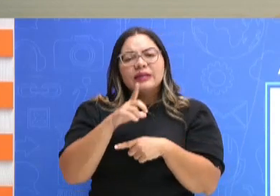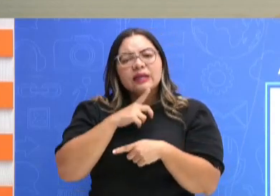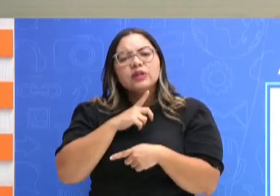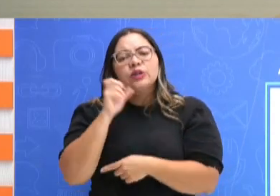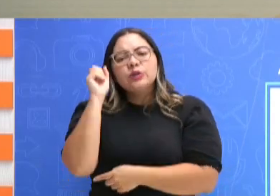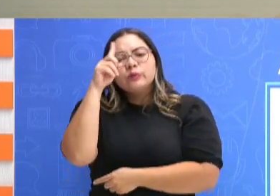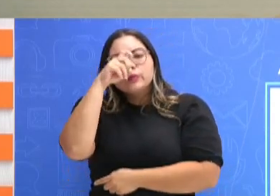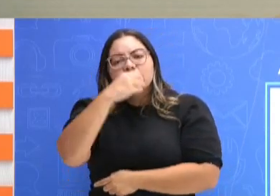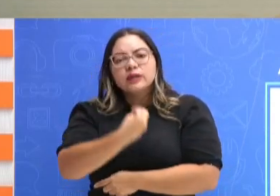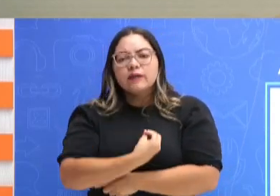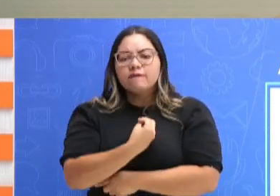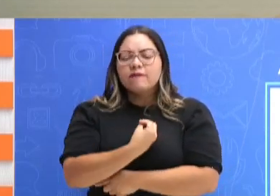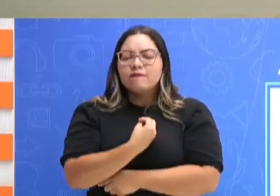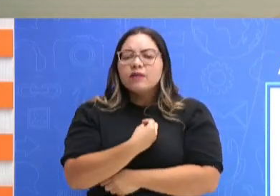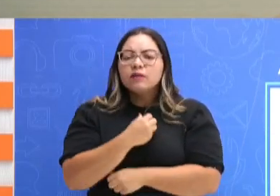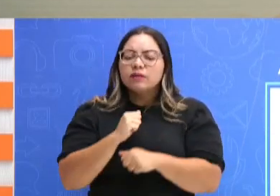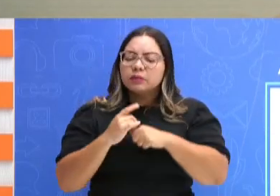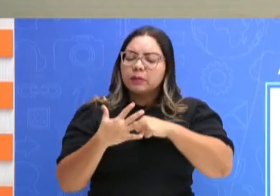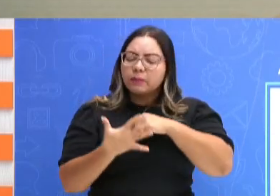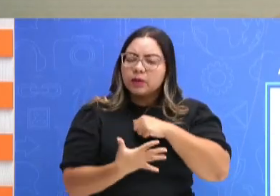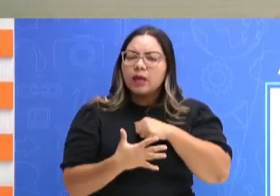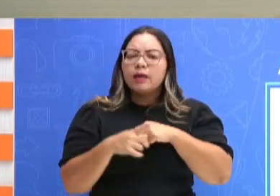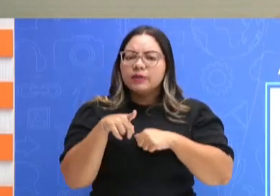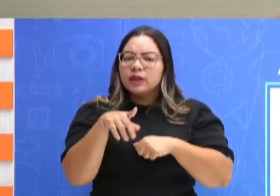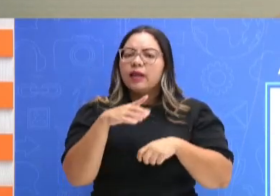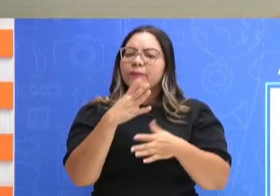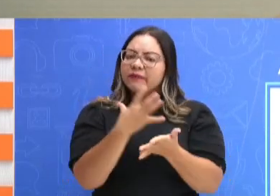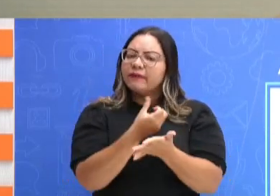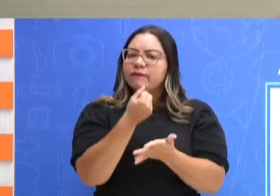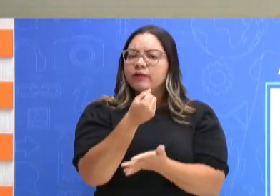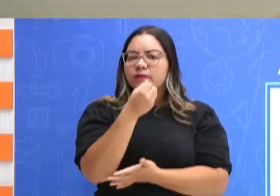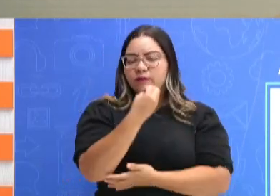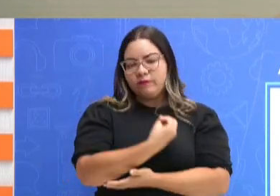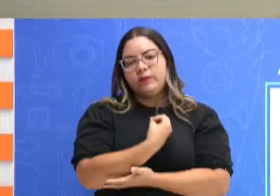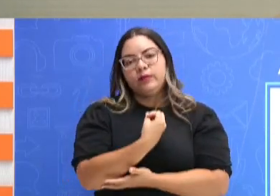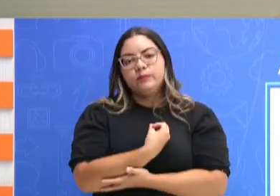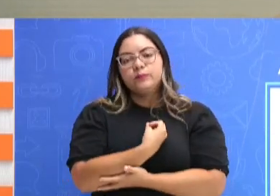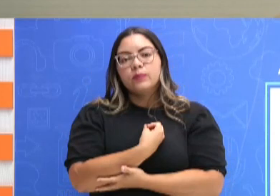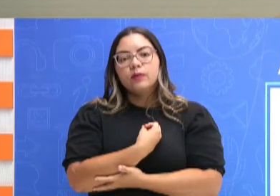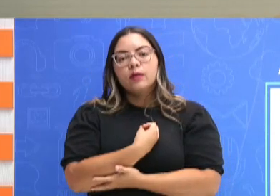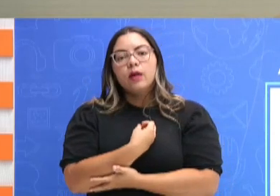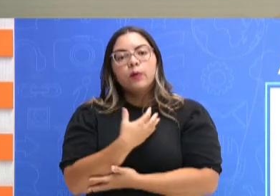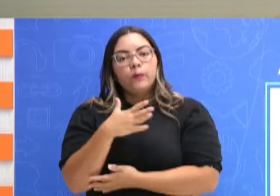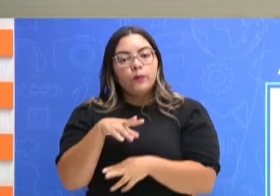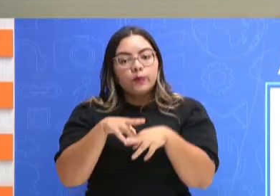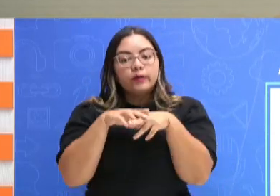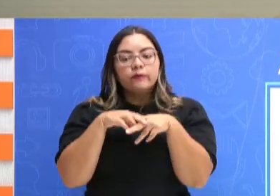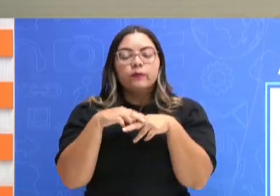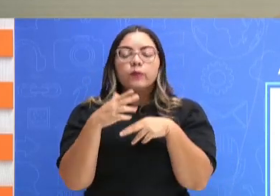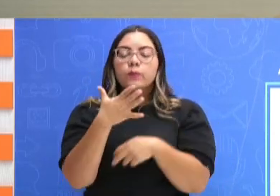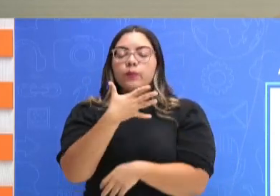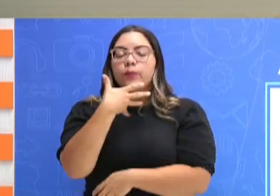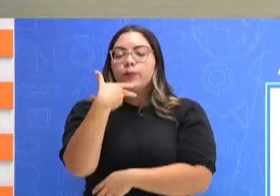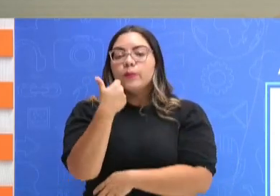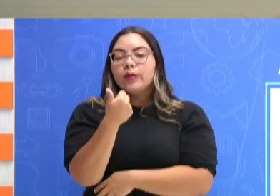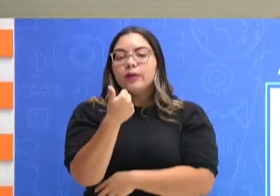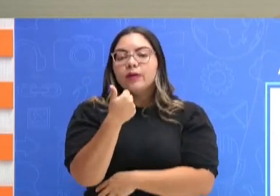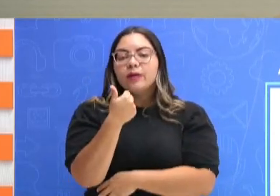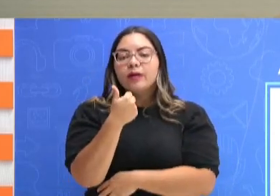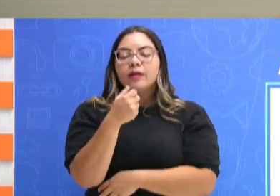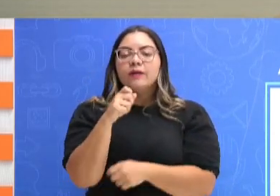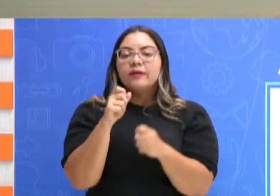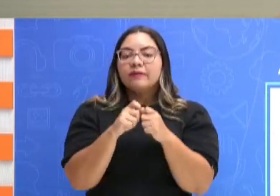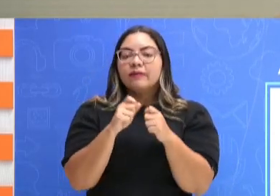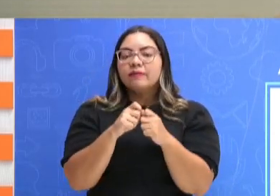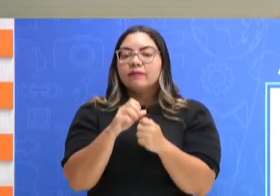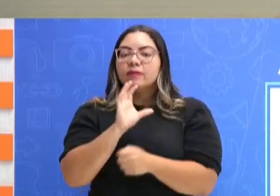que corriam, está lá para poder salvar a vida. Então, assim, como forma de melhorar, de dar uma satisfação à população